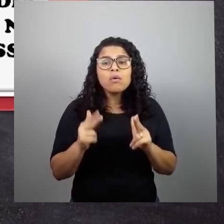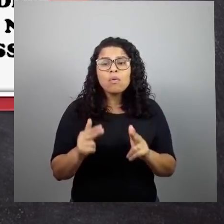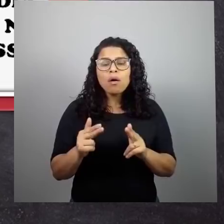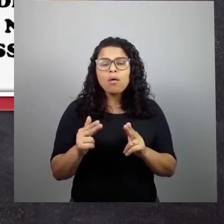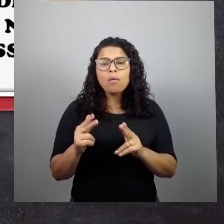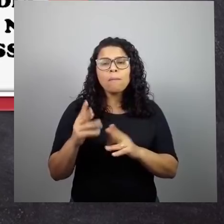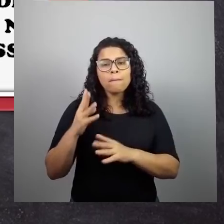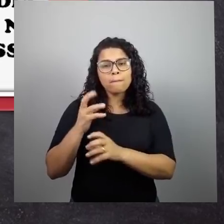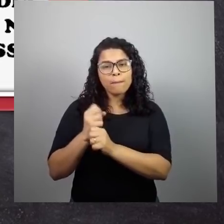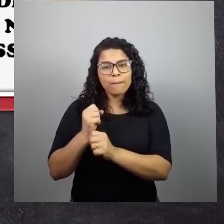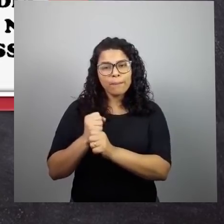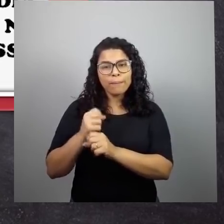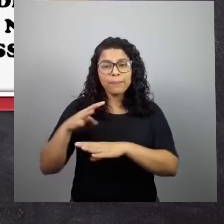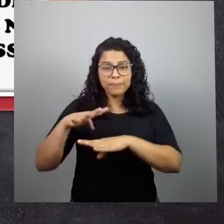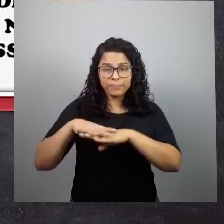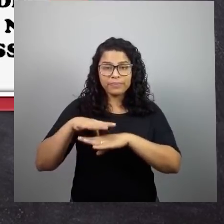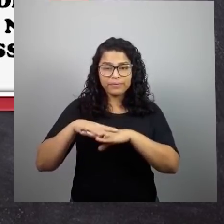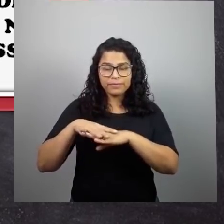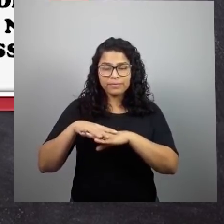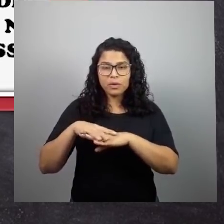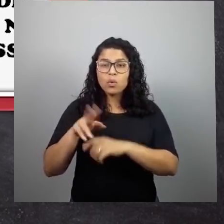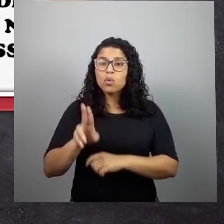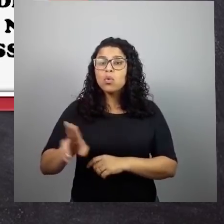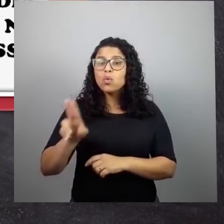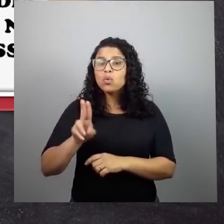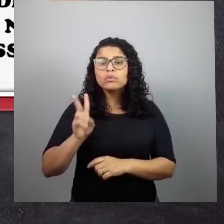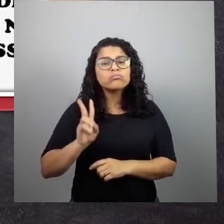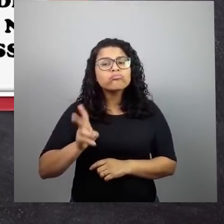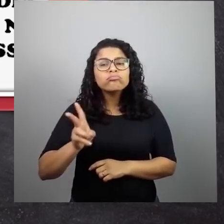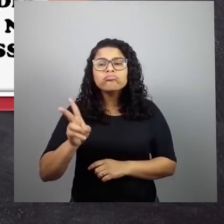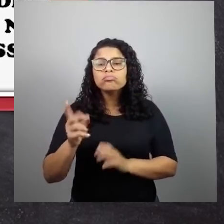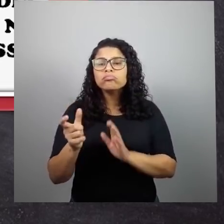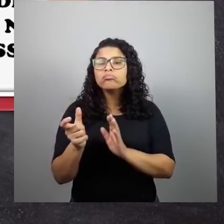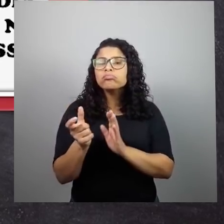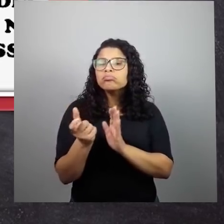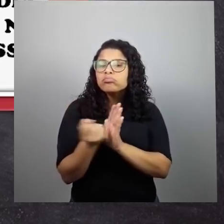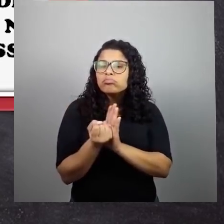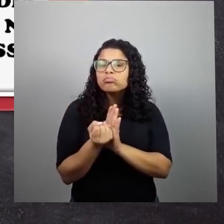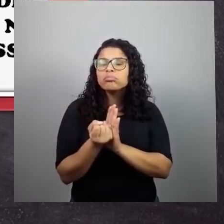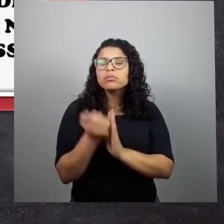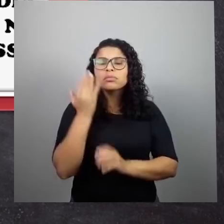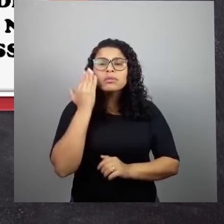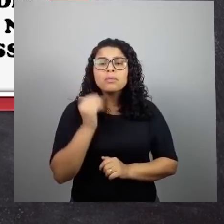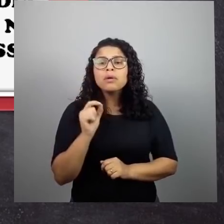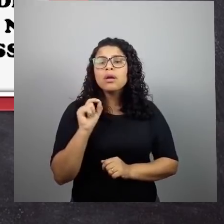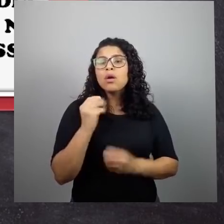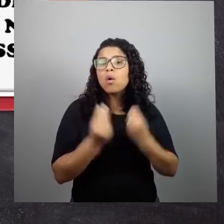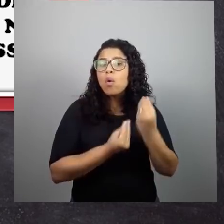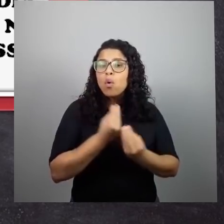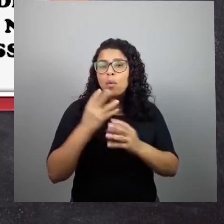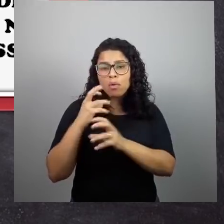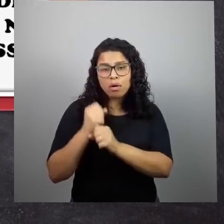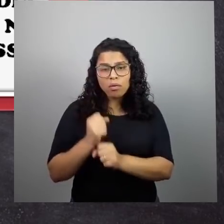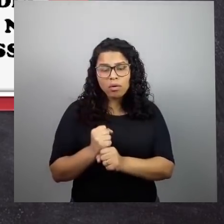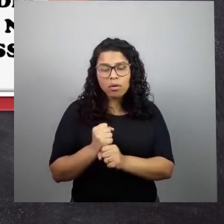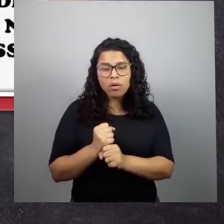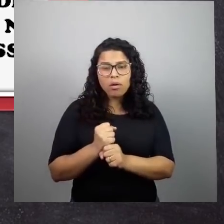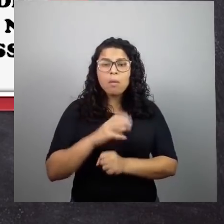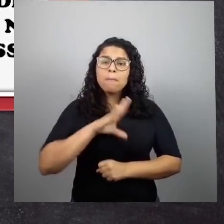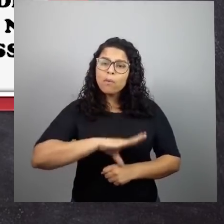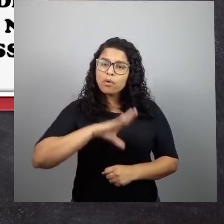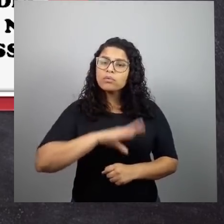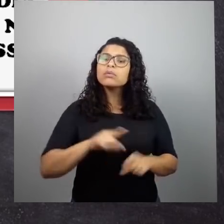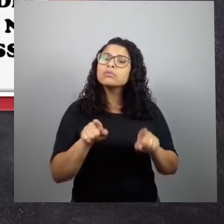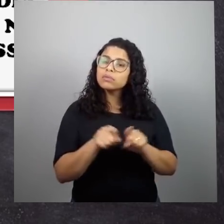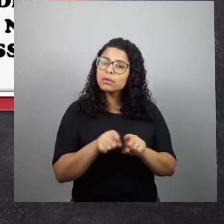como as contas na matemática, não é? Utiliza símbolos para a gente saber o que tem que fazer, a língua